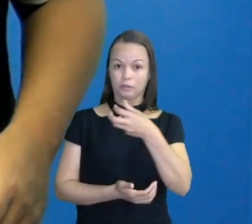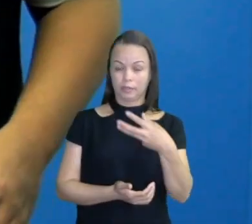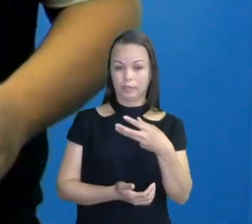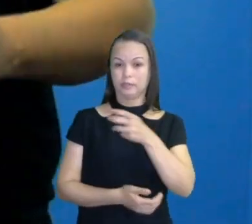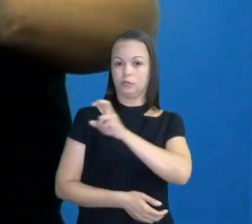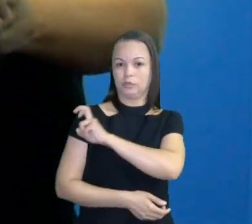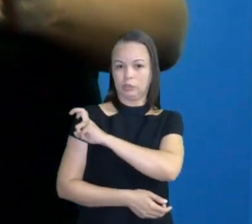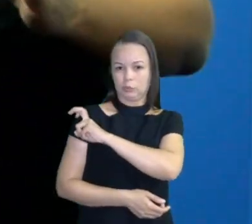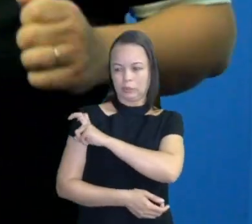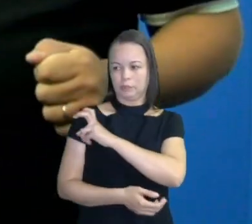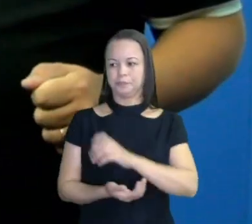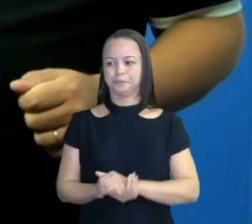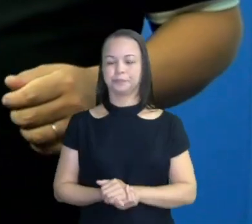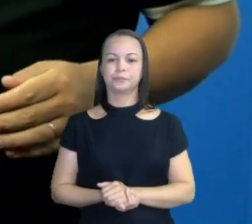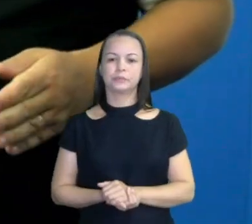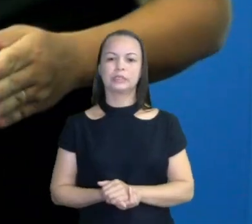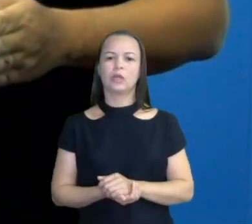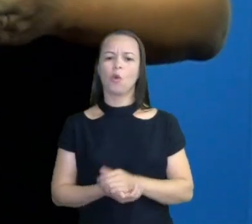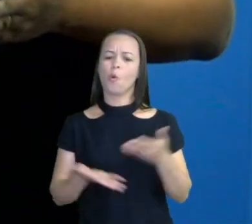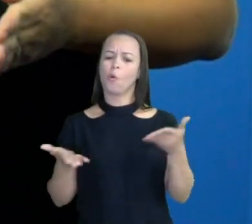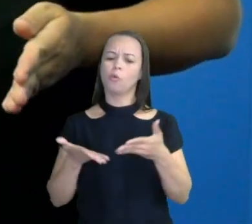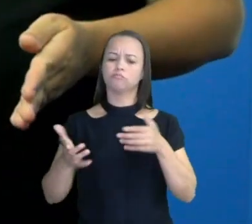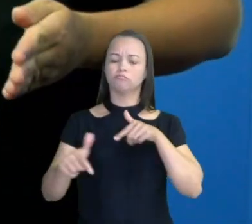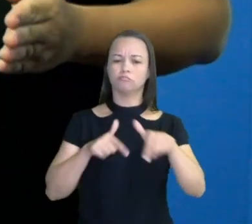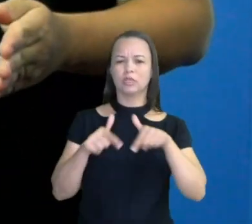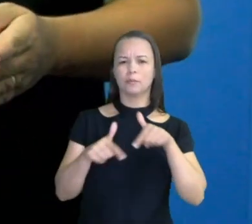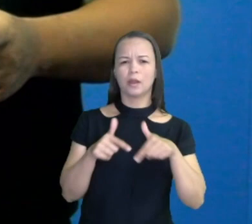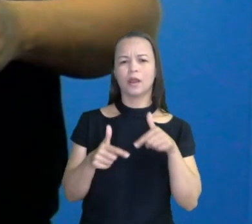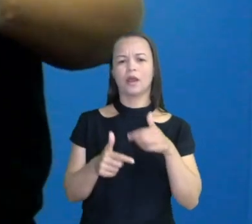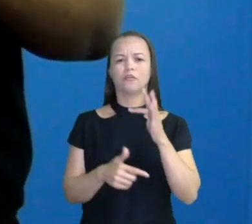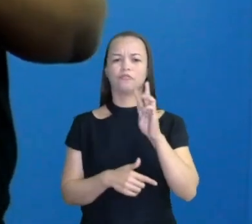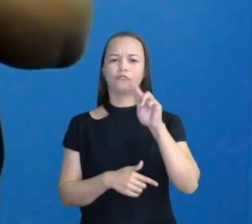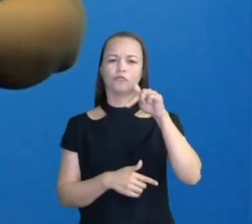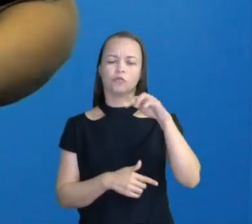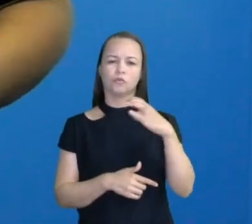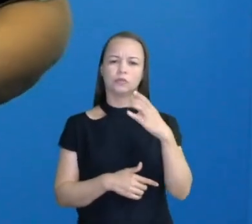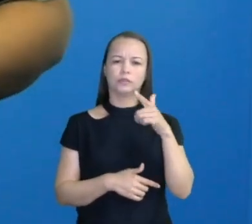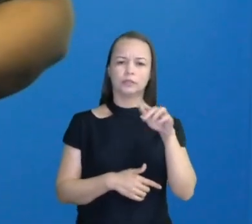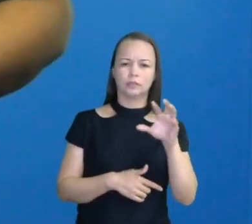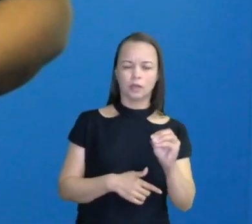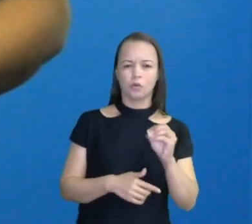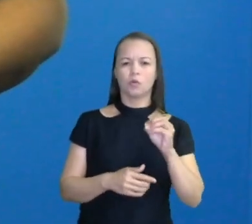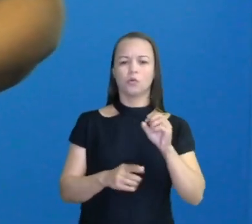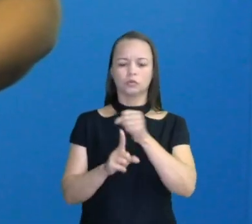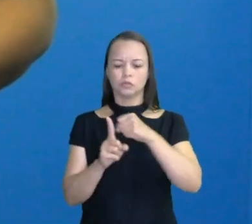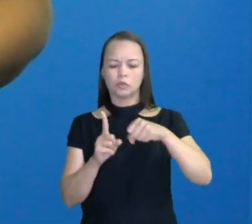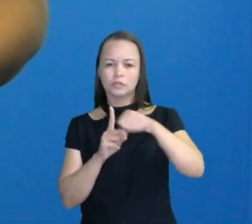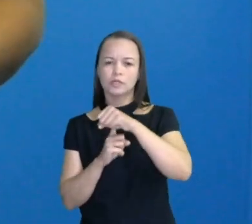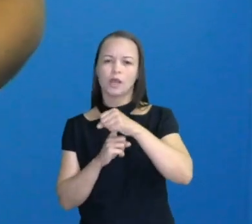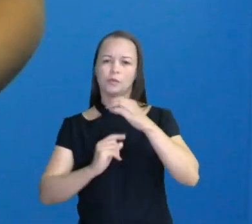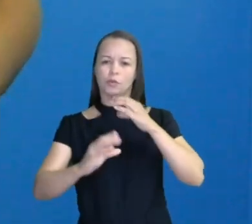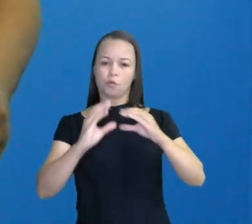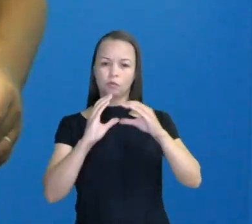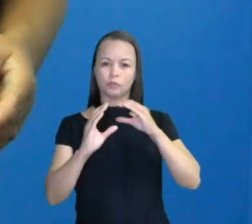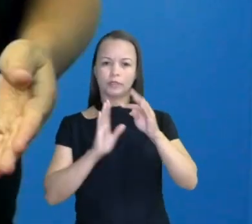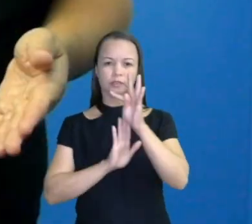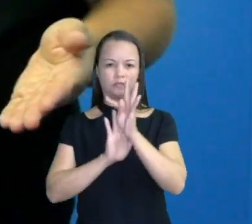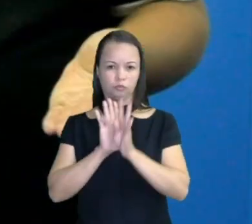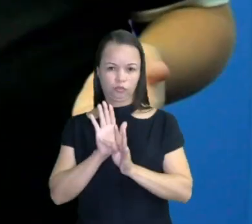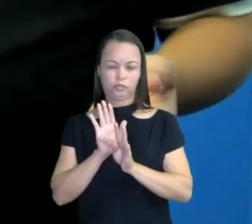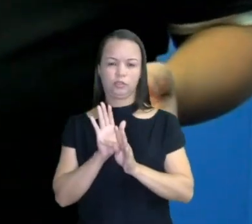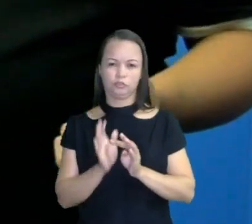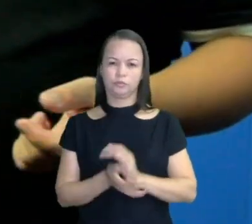ano. Hoje vamos trabalhar a função social e comunicativa dos textos, tá bom?